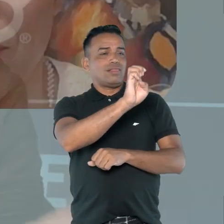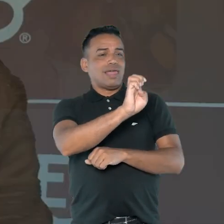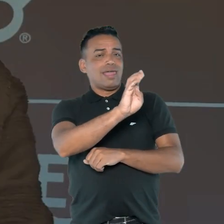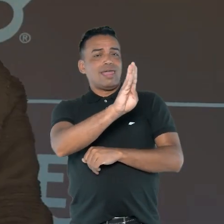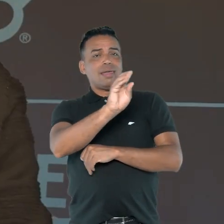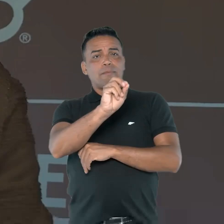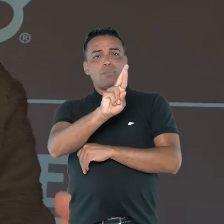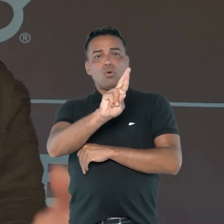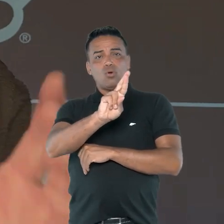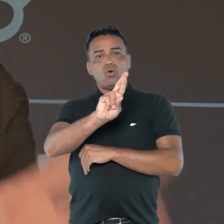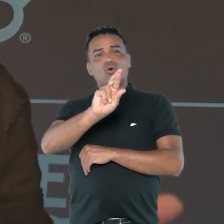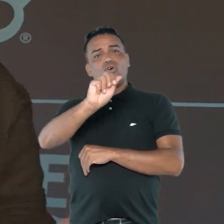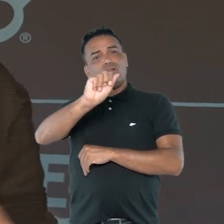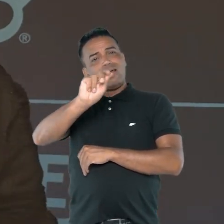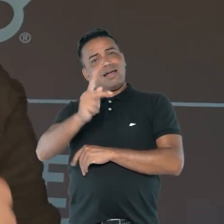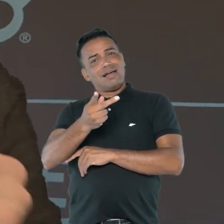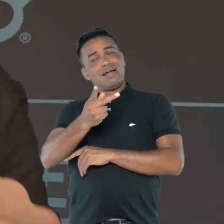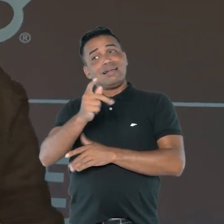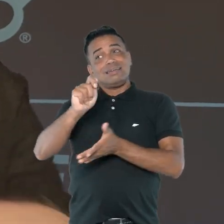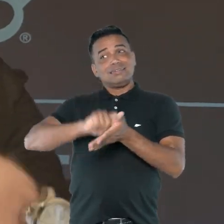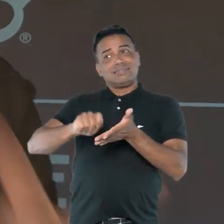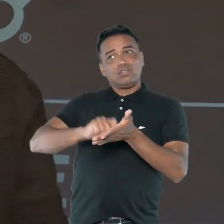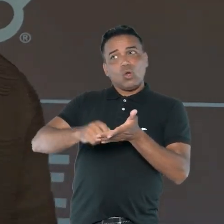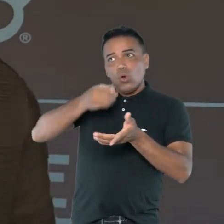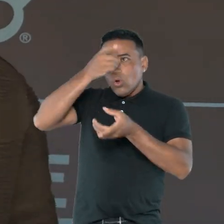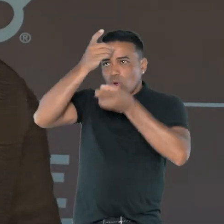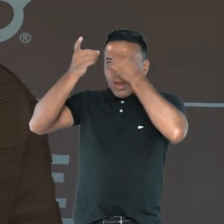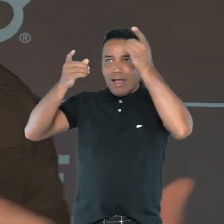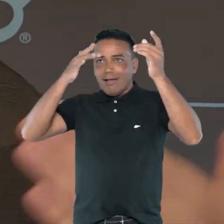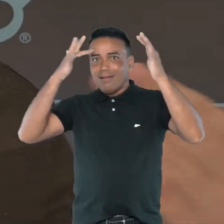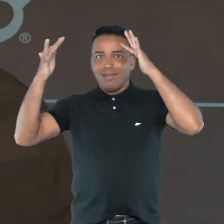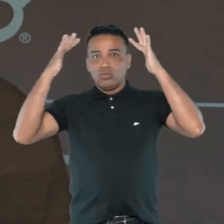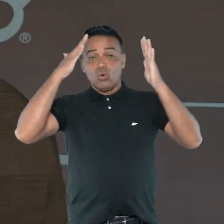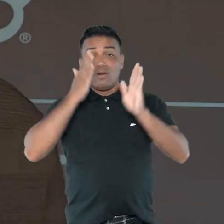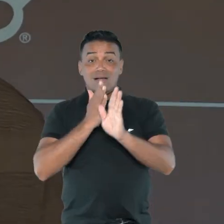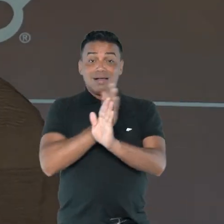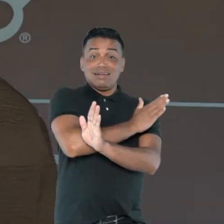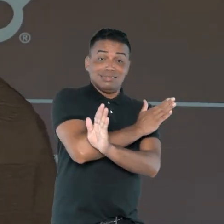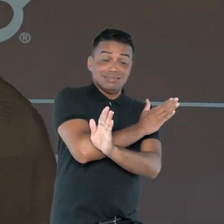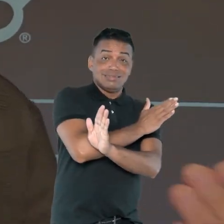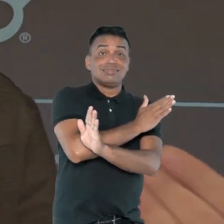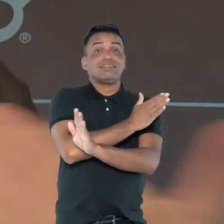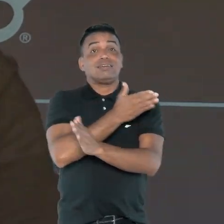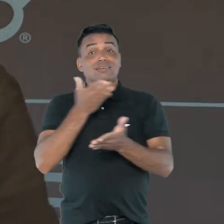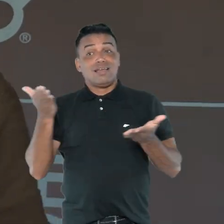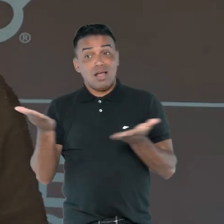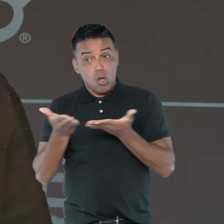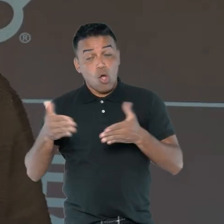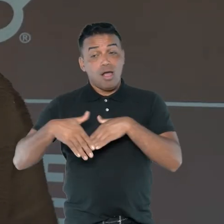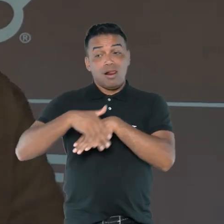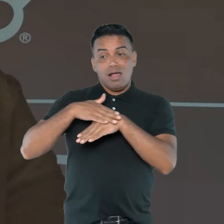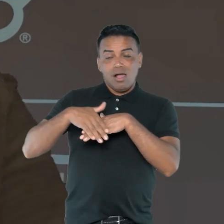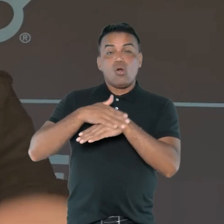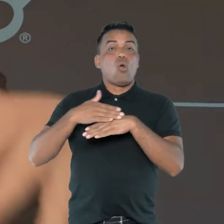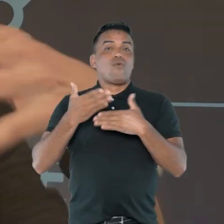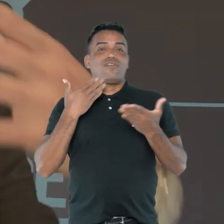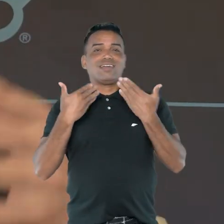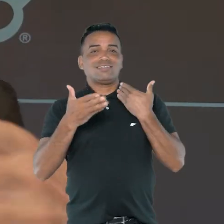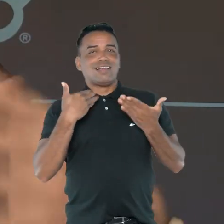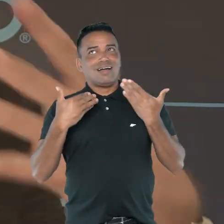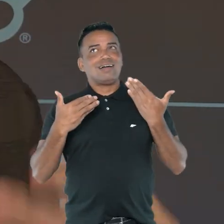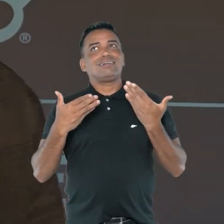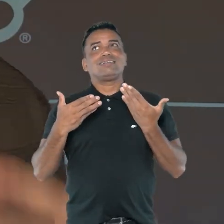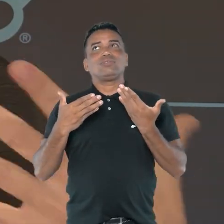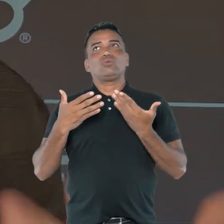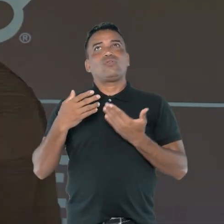da Débora escritora, da Débora criadora, antes e agora, conversando e olhando